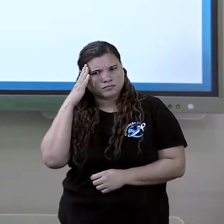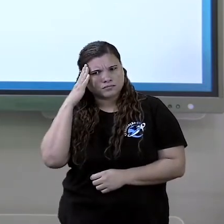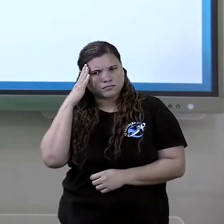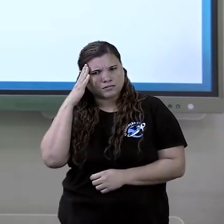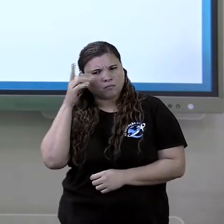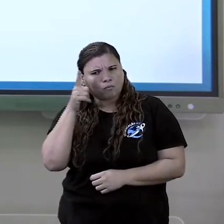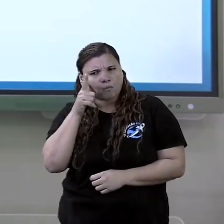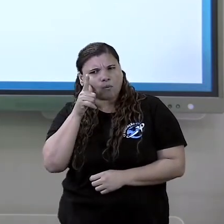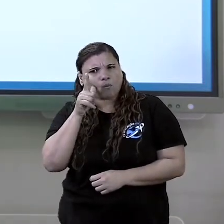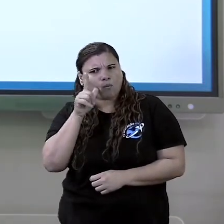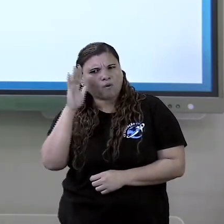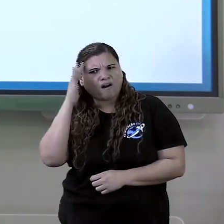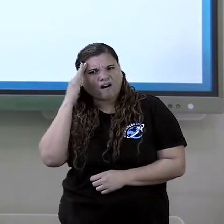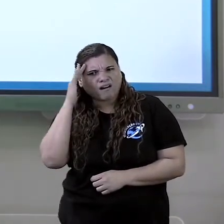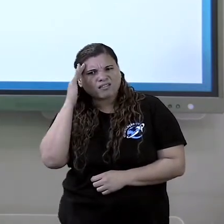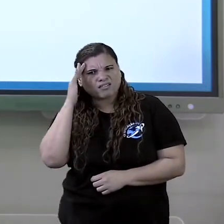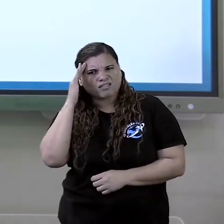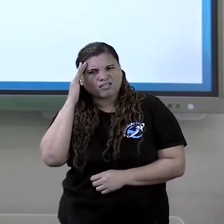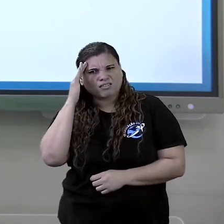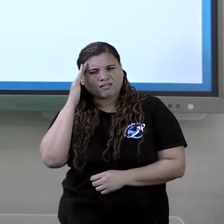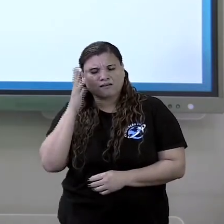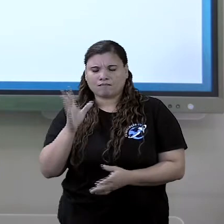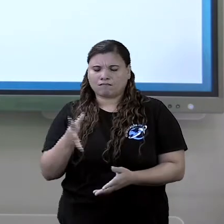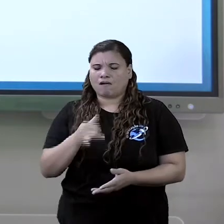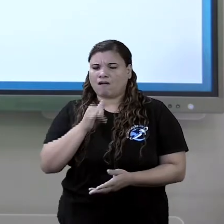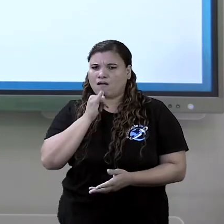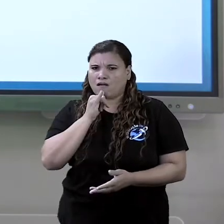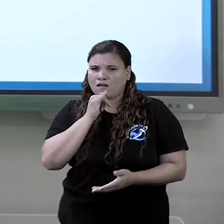aí 2, 3 meses para chegar para vocês?